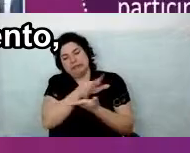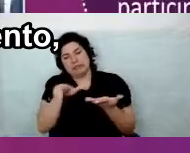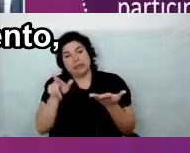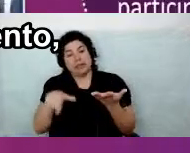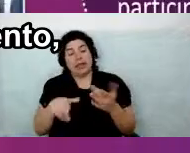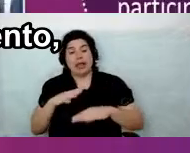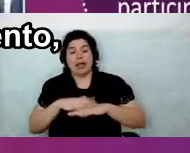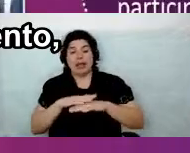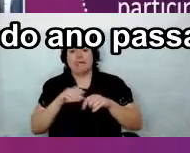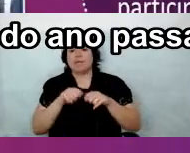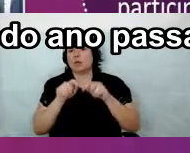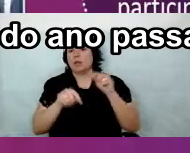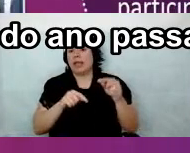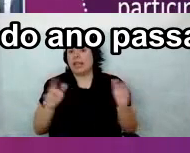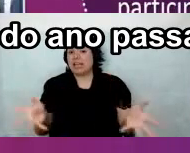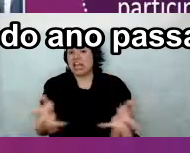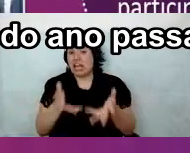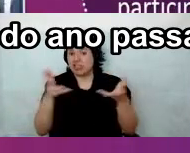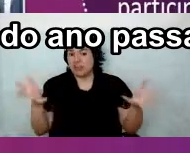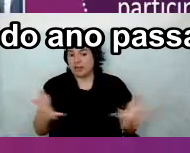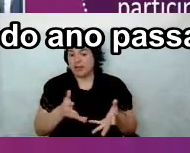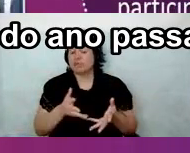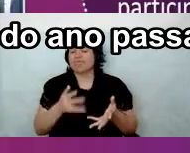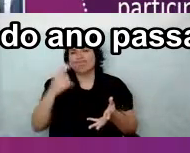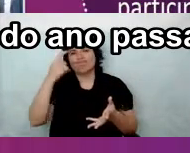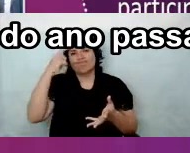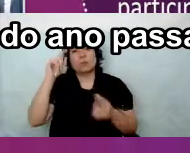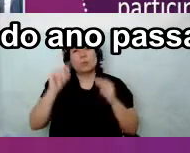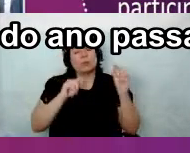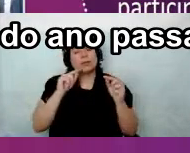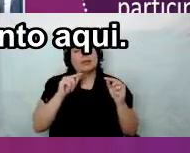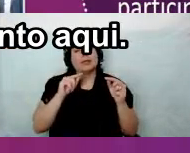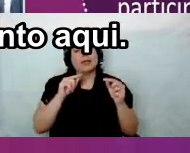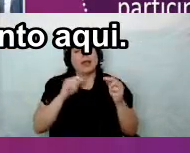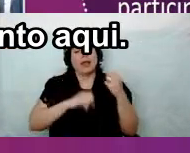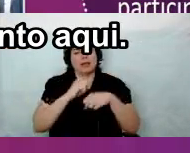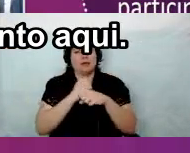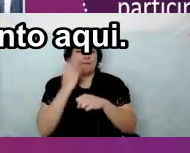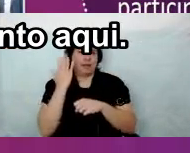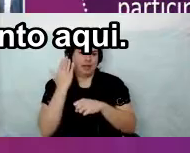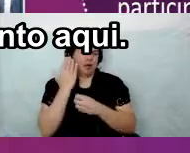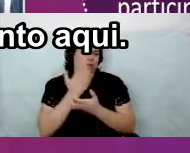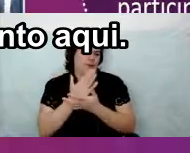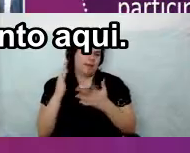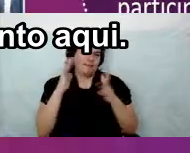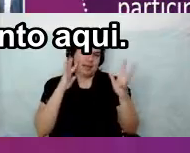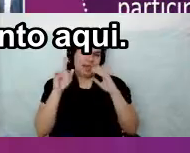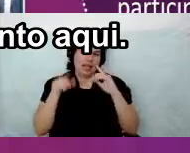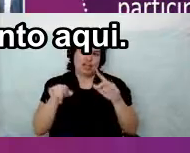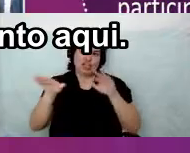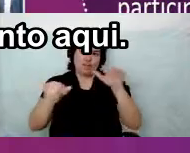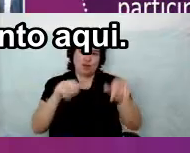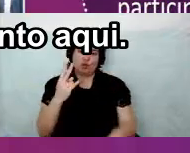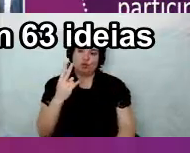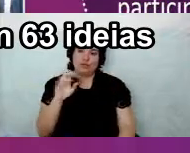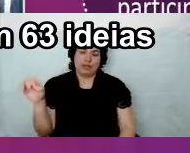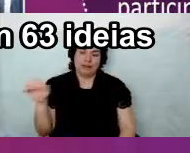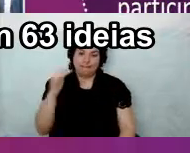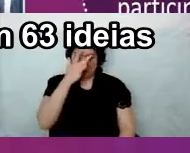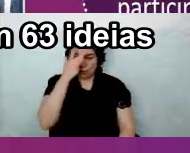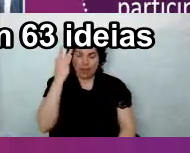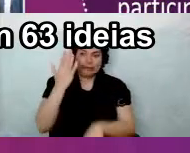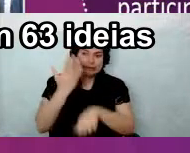aqui um engajamento, um ideathon, que a gente chamou no meio do ano passado, com 200 pessoas, foi um treinamento aqui,